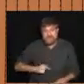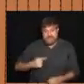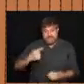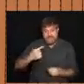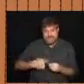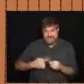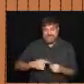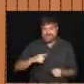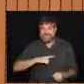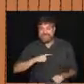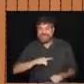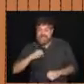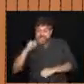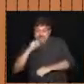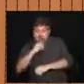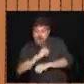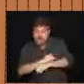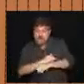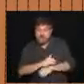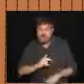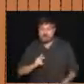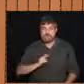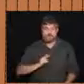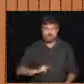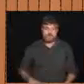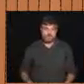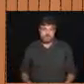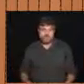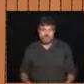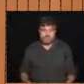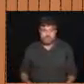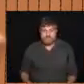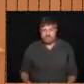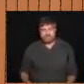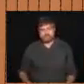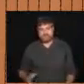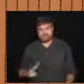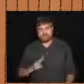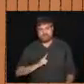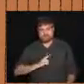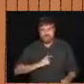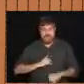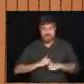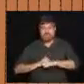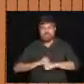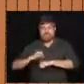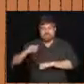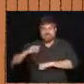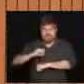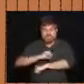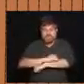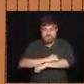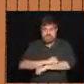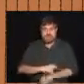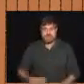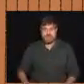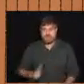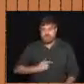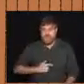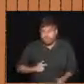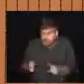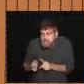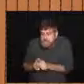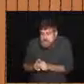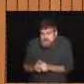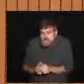cidades aeroportuárias. O que são essas cidades aeroportuárias? Claro, aquelas que têm um aeroporto. Eu não estou falando de um aeroporto de porte pequeno,